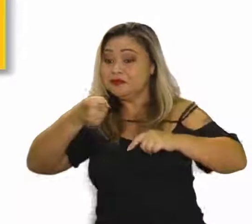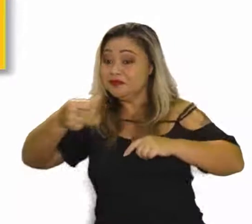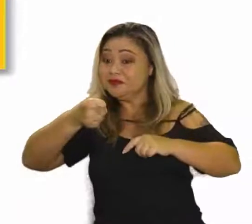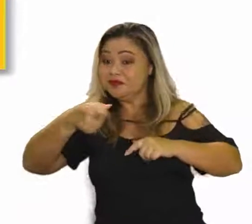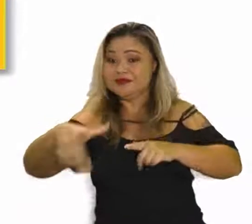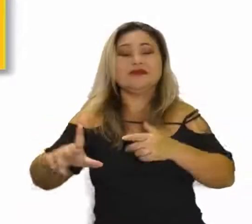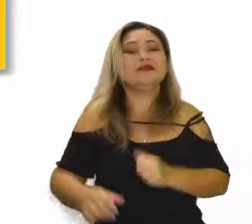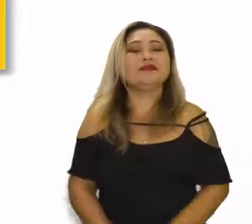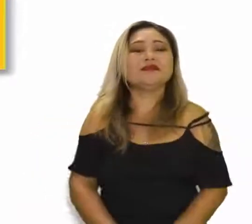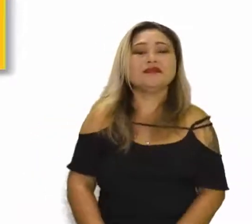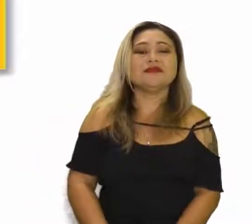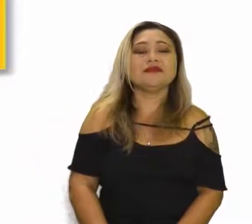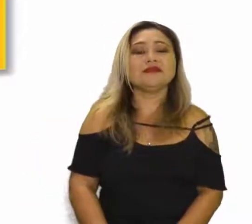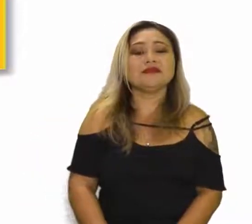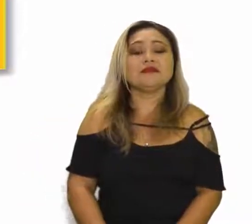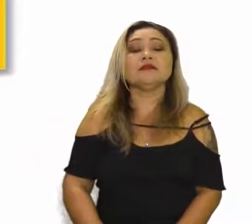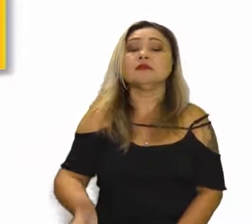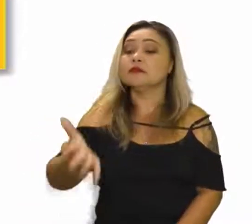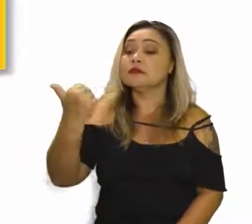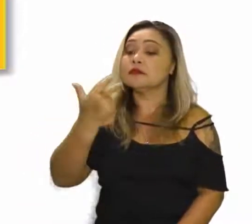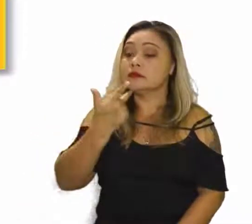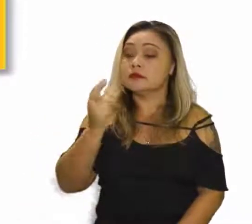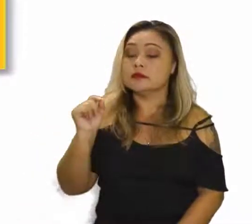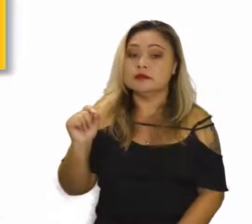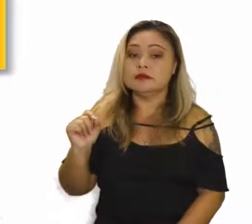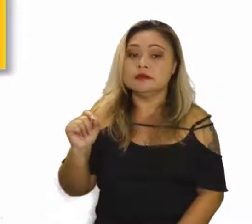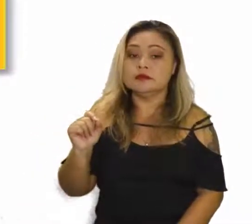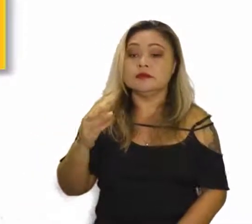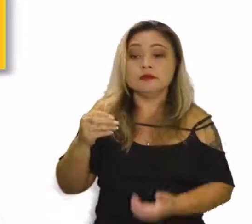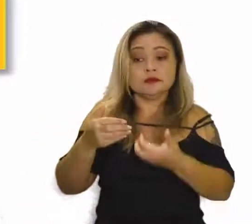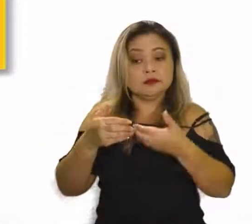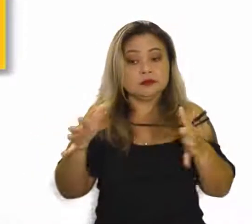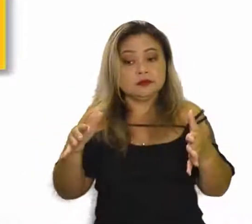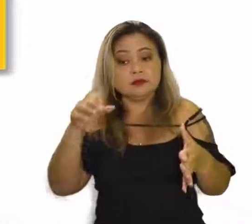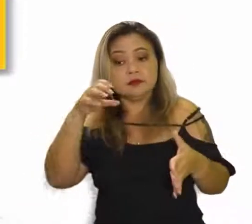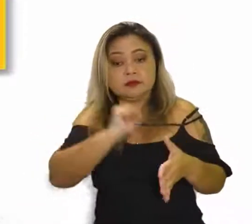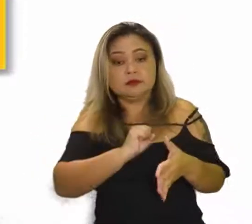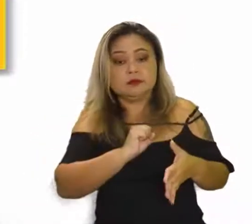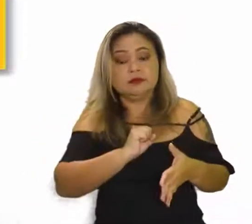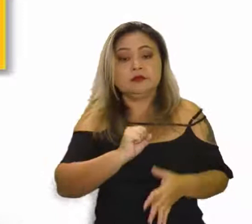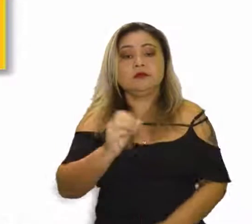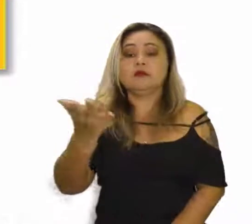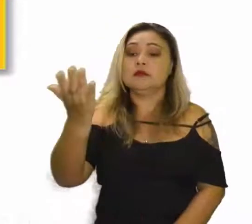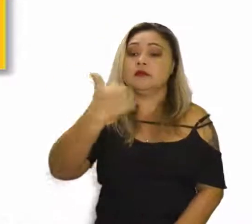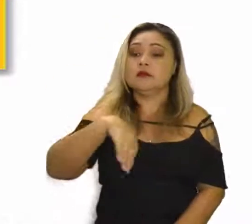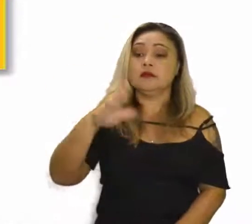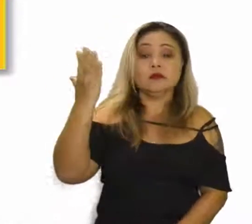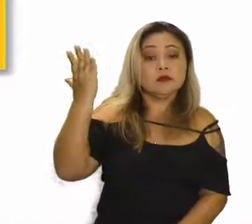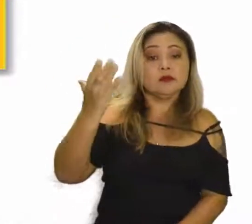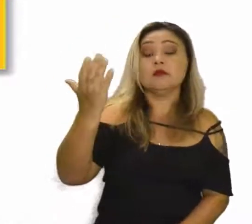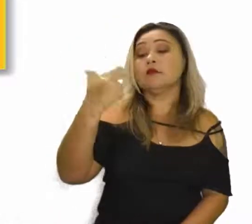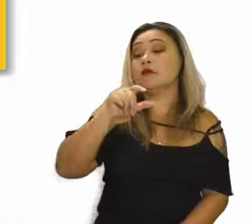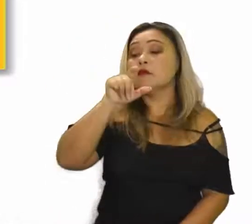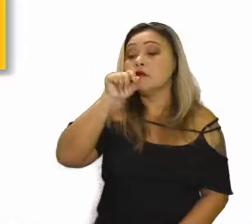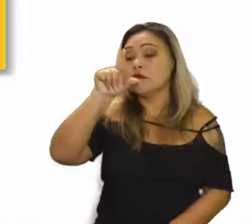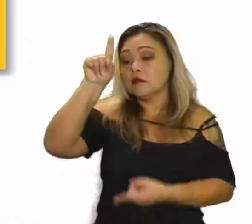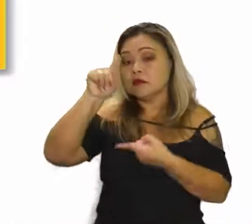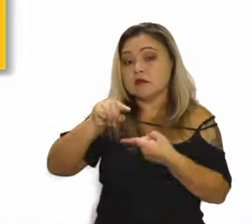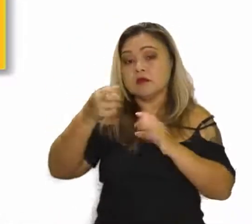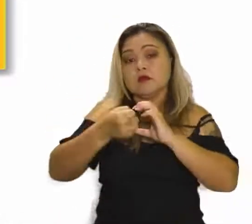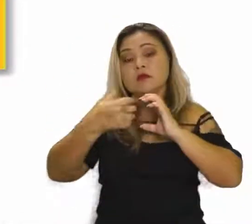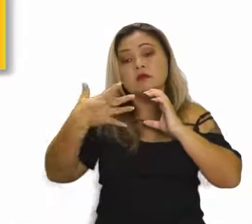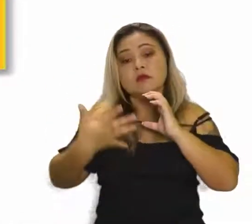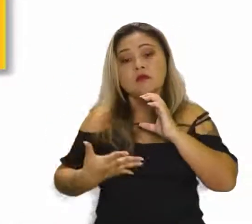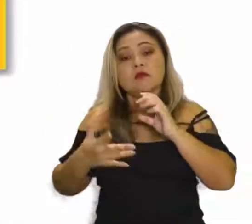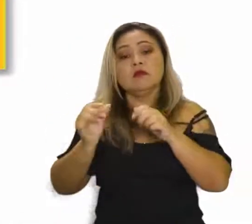rural. Então a gente vai falar aí, ó, uma introdução rapidamente sobre codornas,